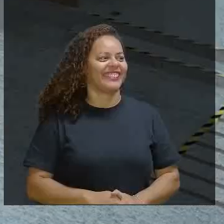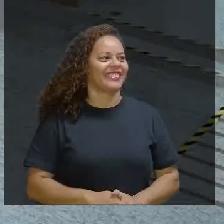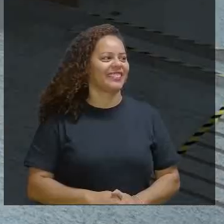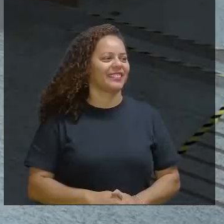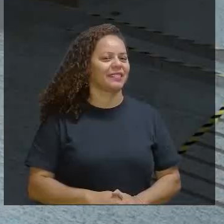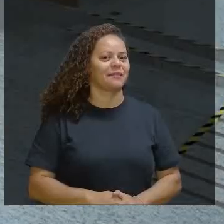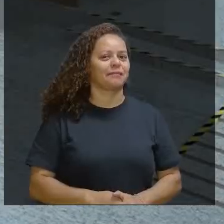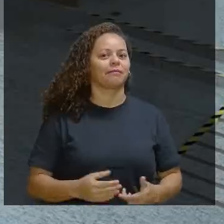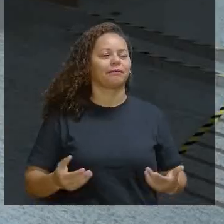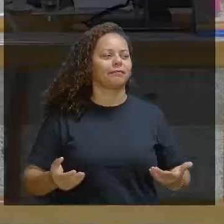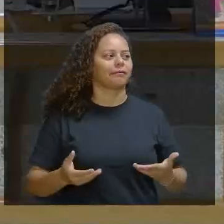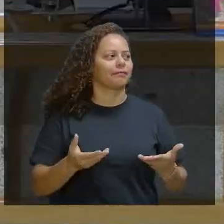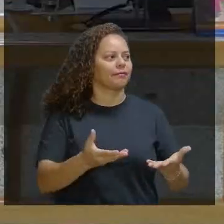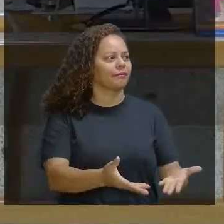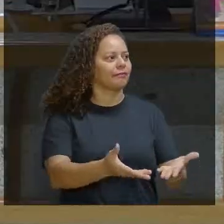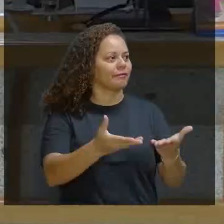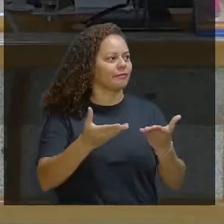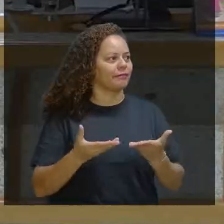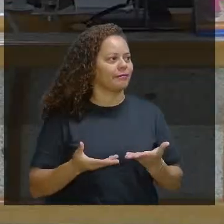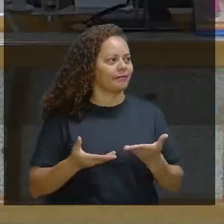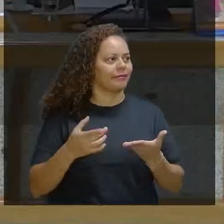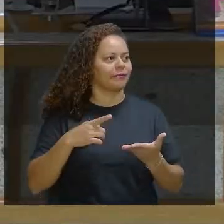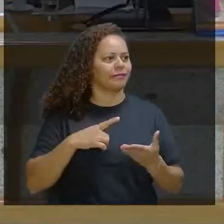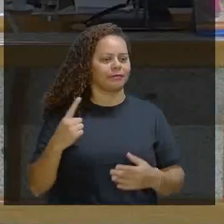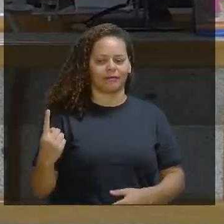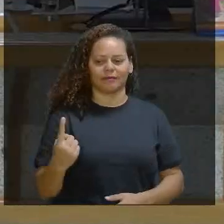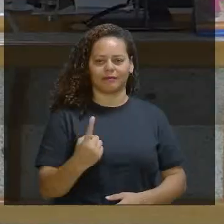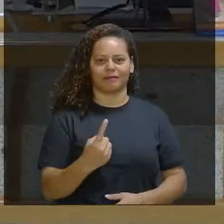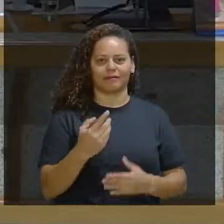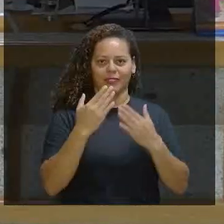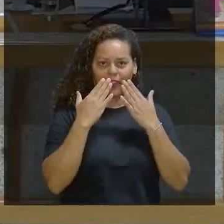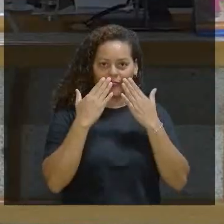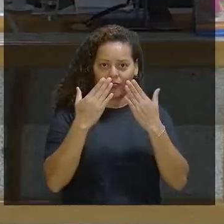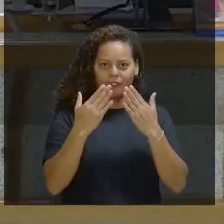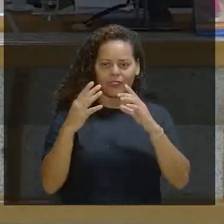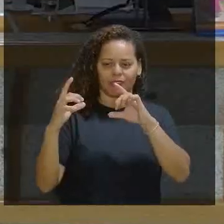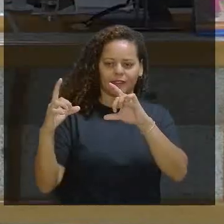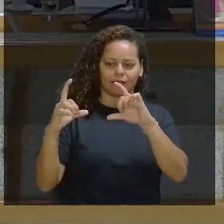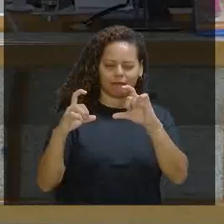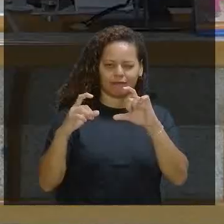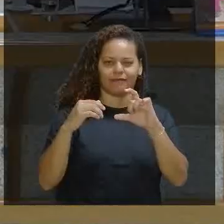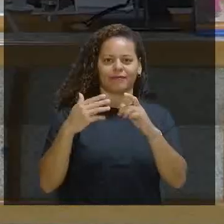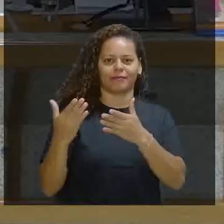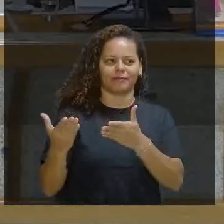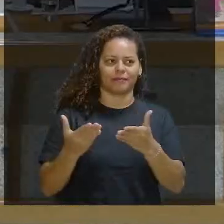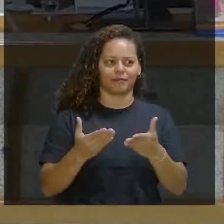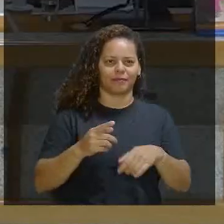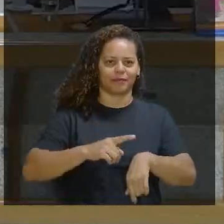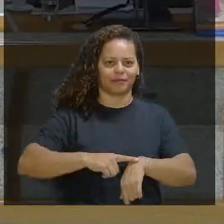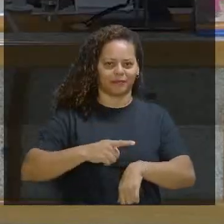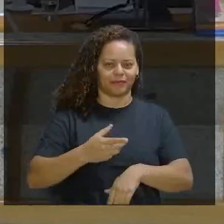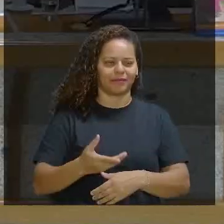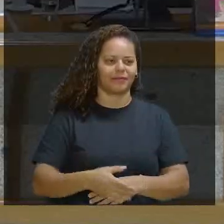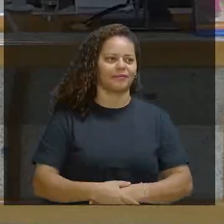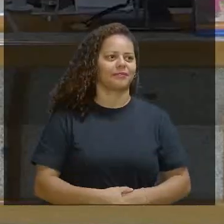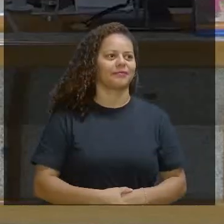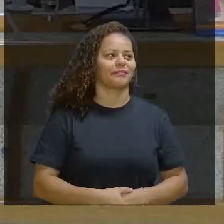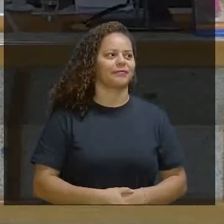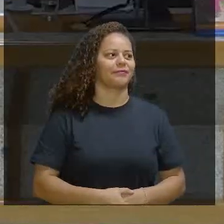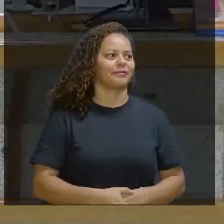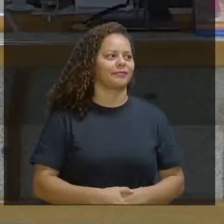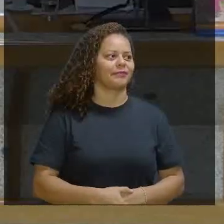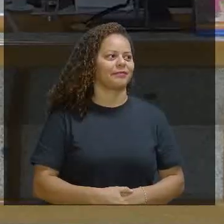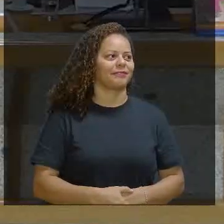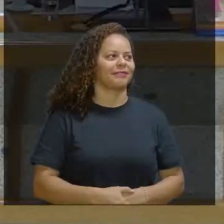Nós convidamos ao Pleno que se posicione à frente da bancada para fazer o registro fotográfico deste momento. E em seguida